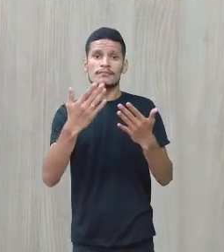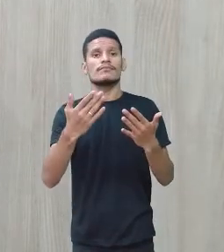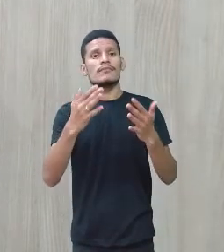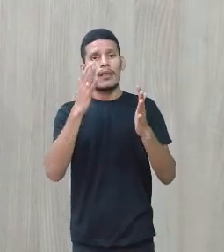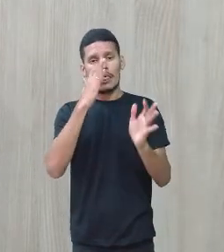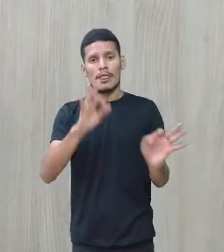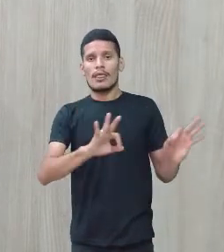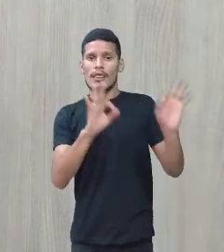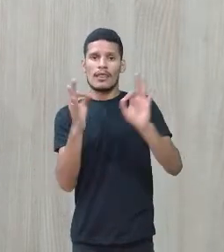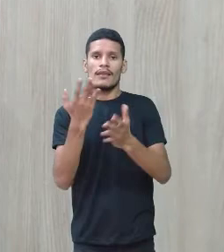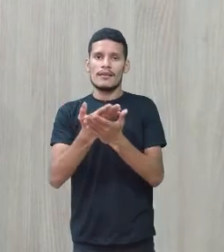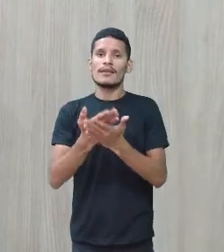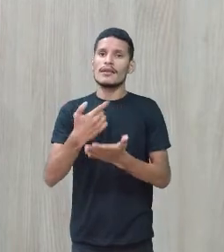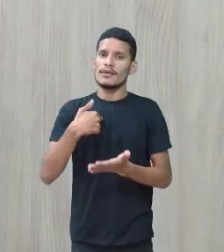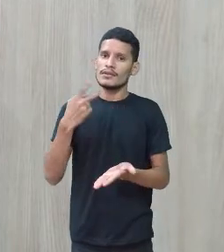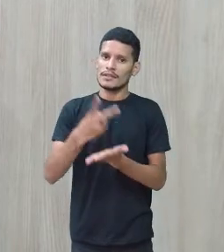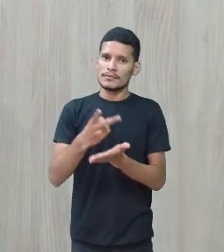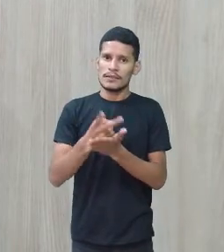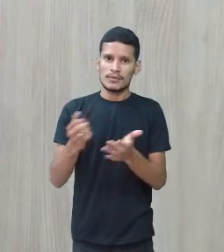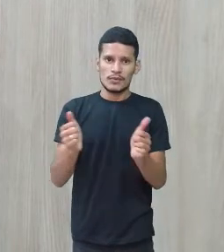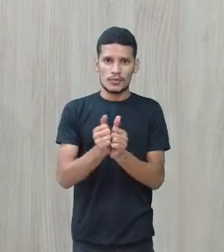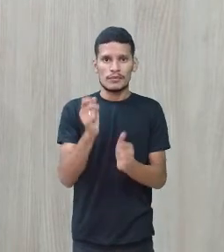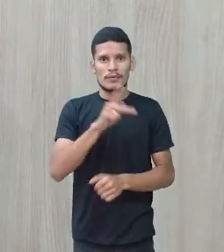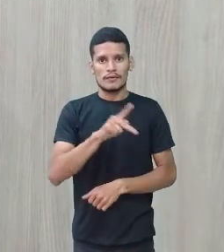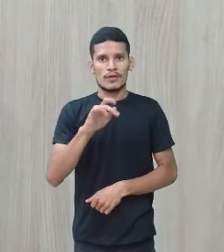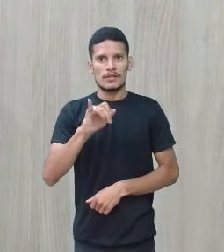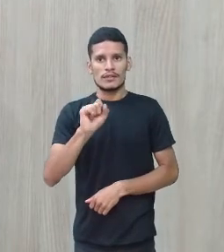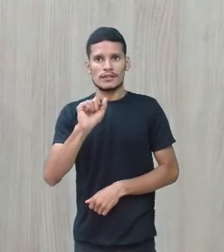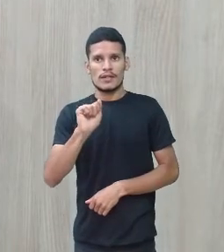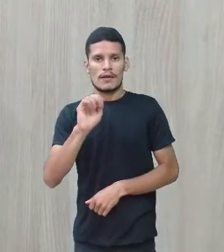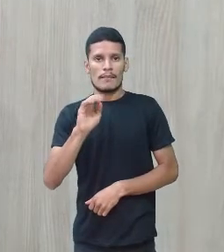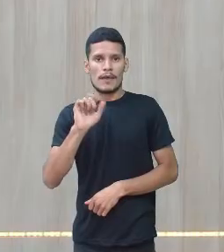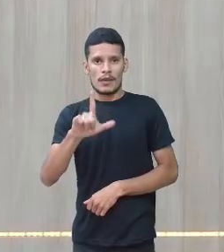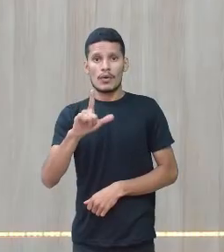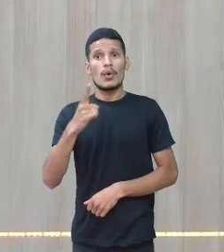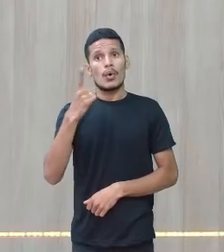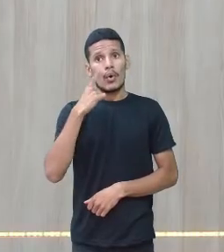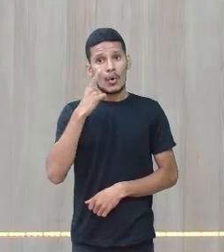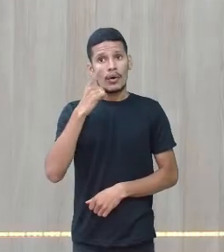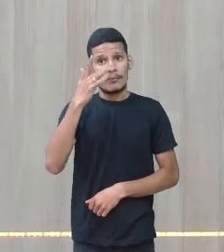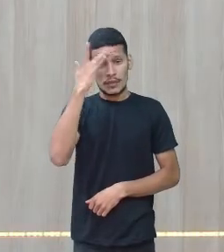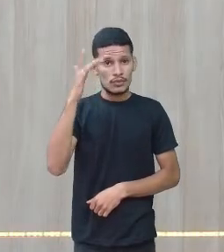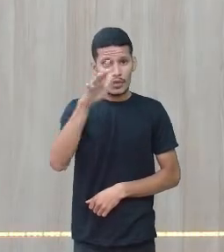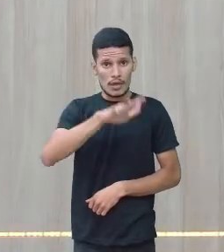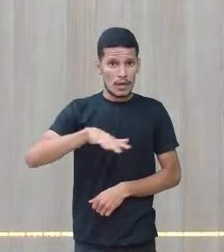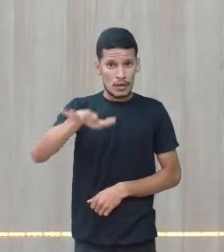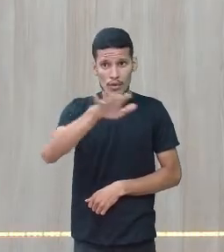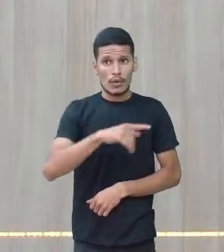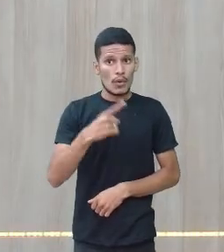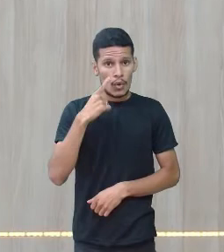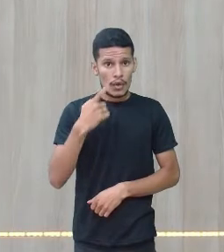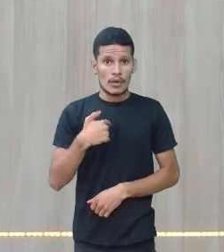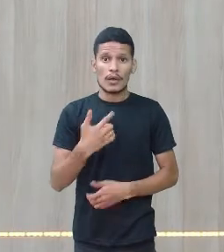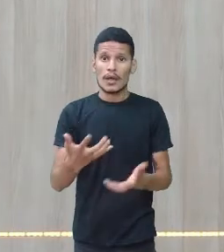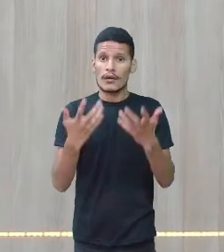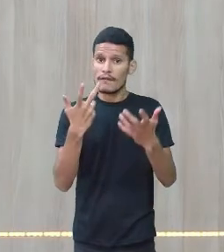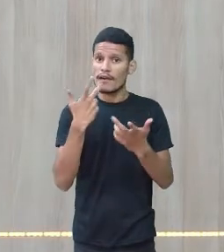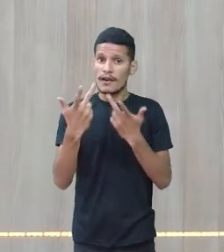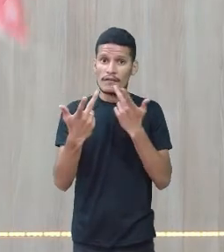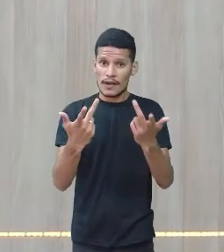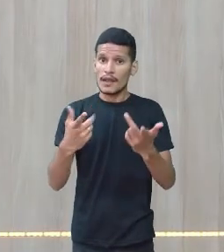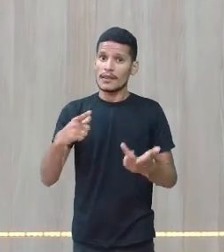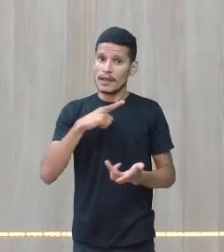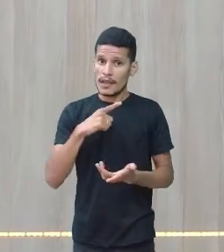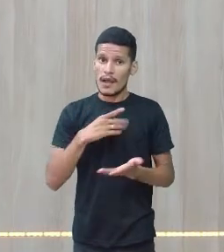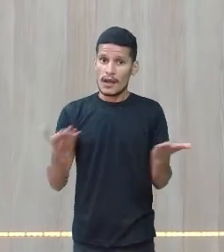estar sempre aqui com a professora Isabel, se Deus quiser. Tchau, tchau. Ô, pessoal, então só gostaria de dizer que nós agora que temos